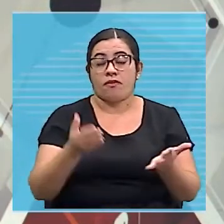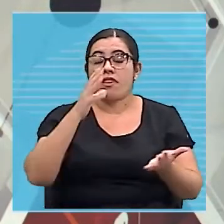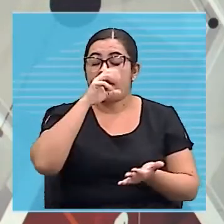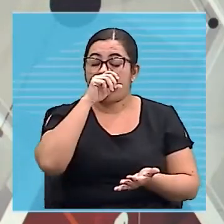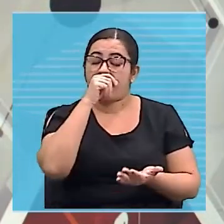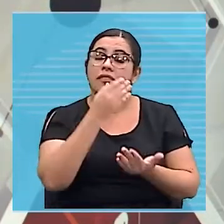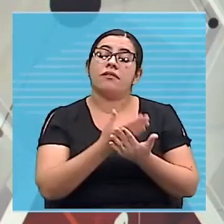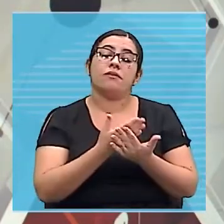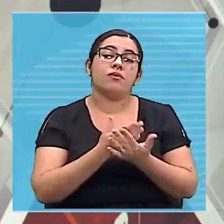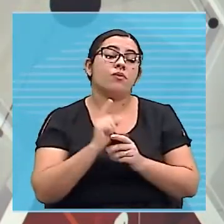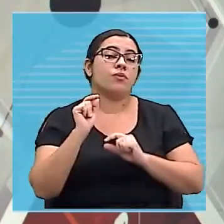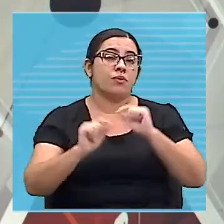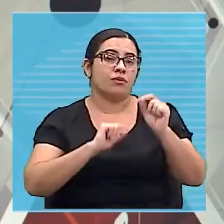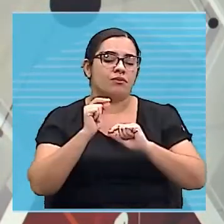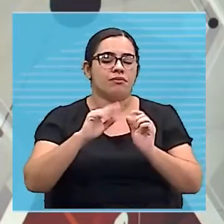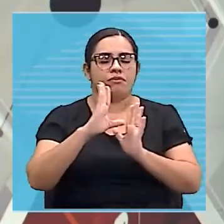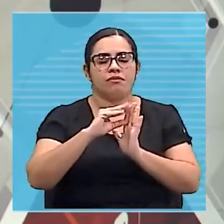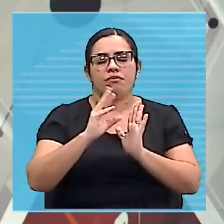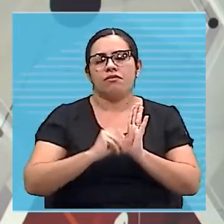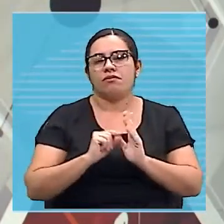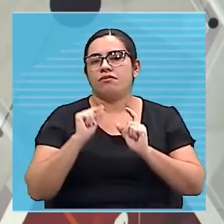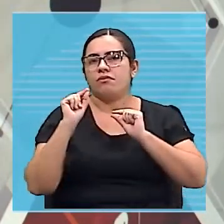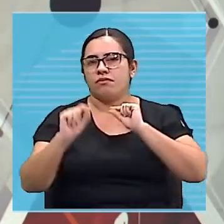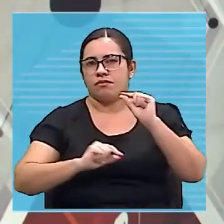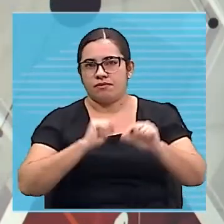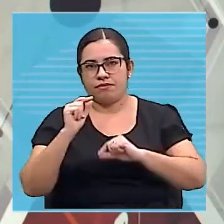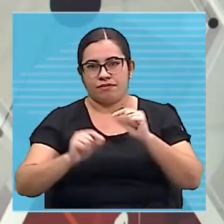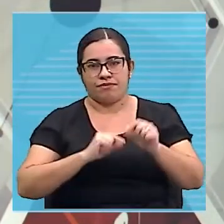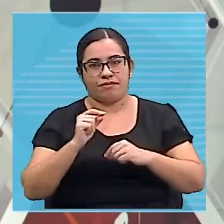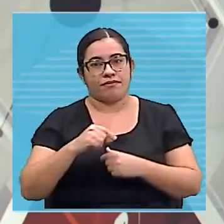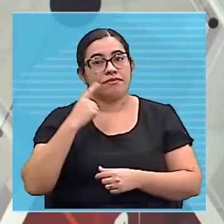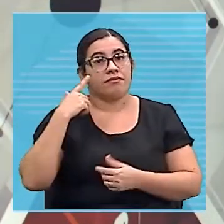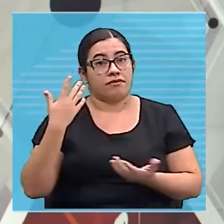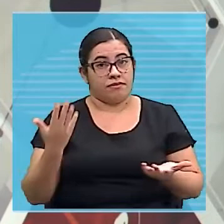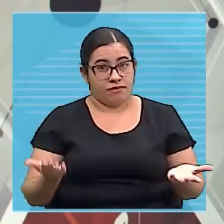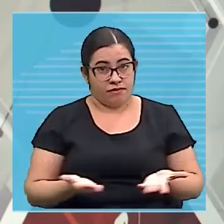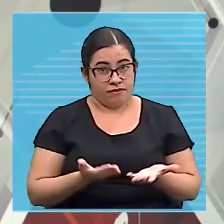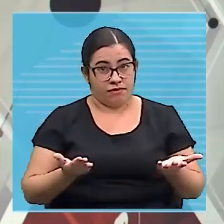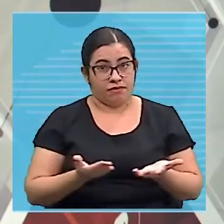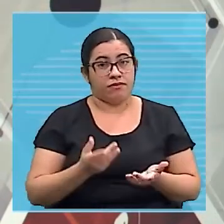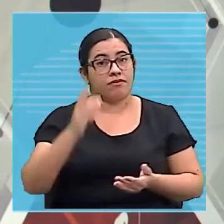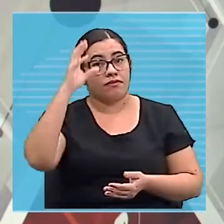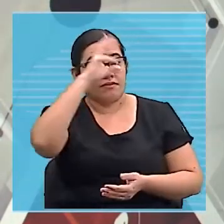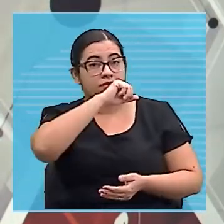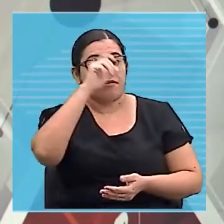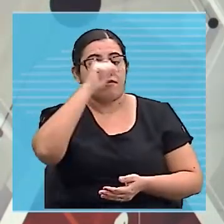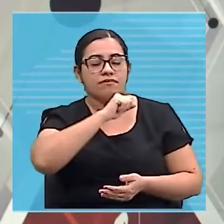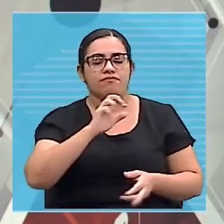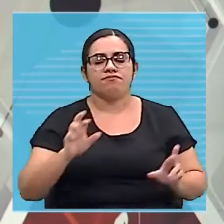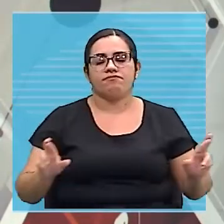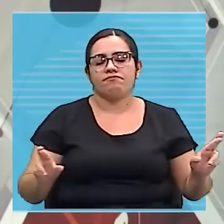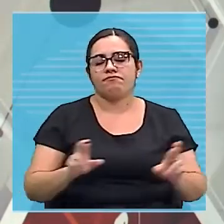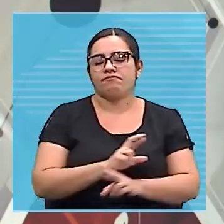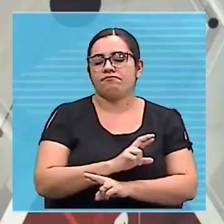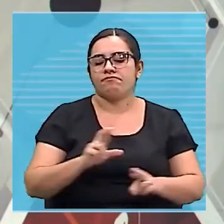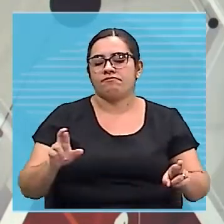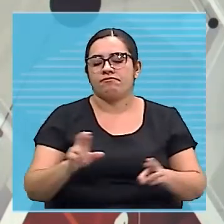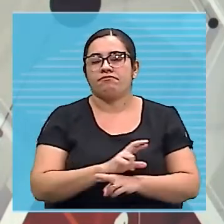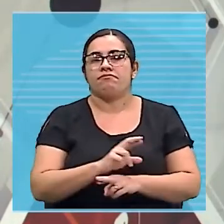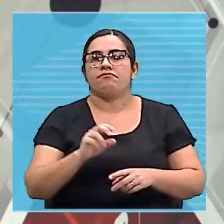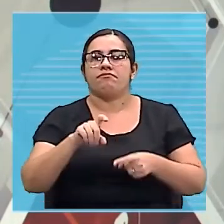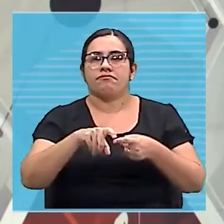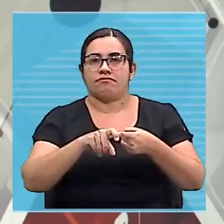sábado letivo qual o conteúdo que você vai trazer para gente Professor gente vai trabalhar com Associação de